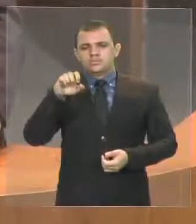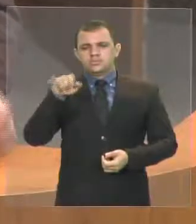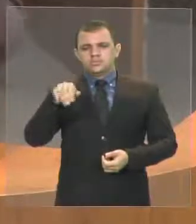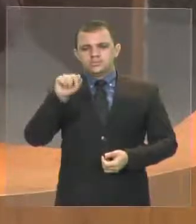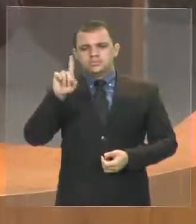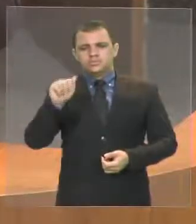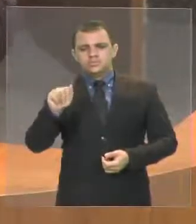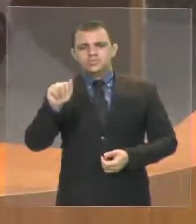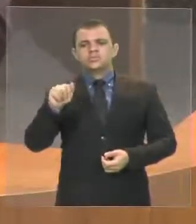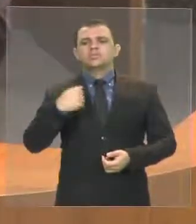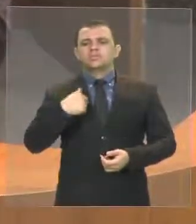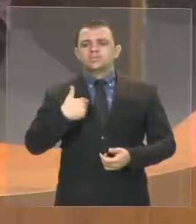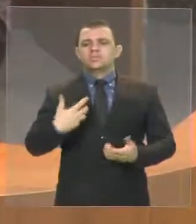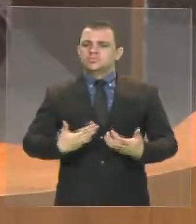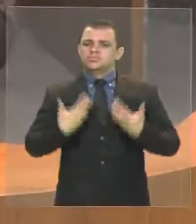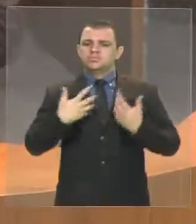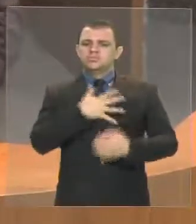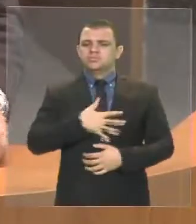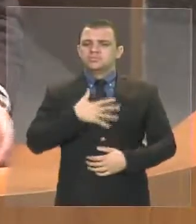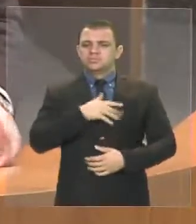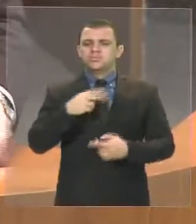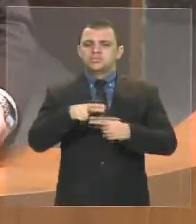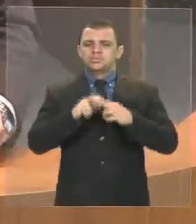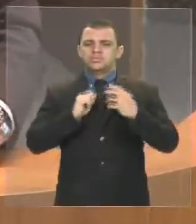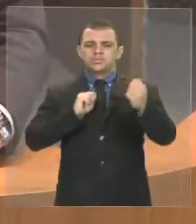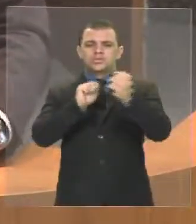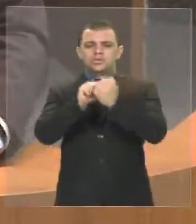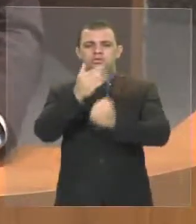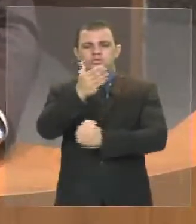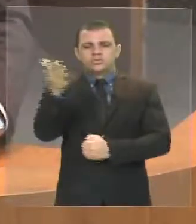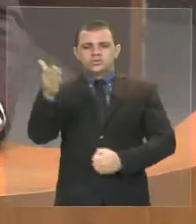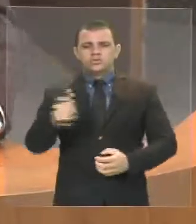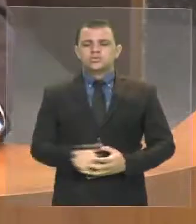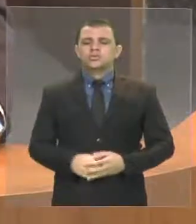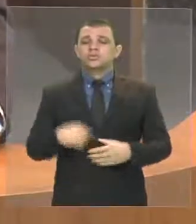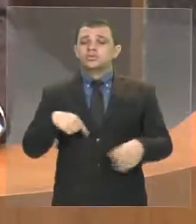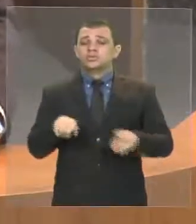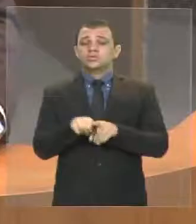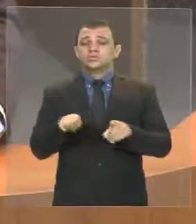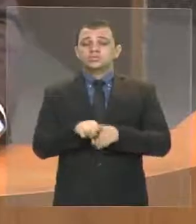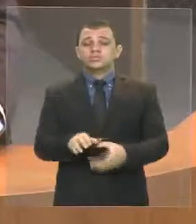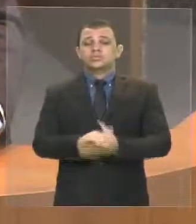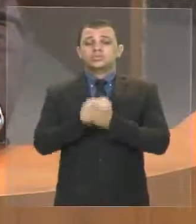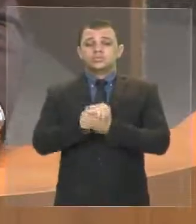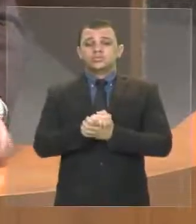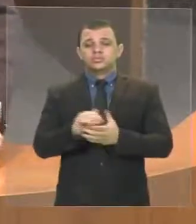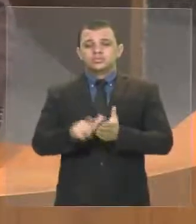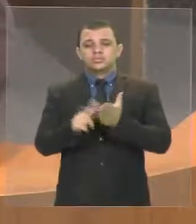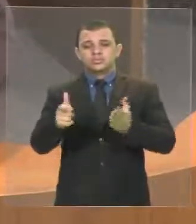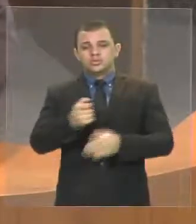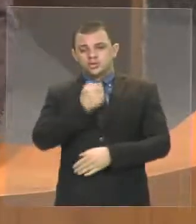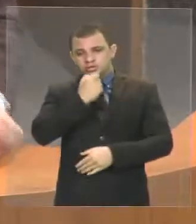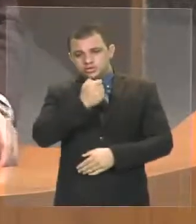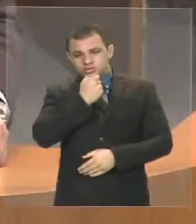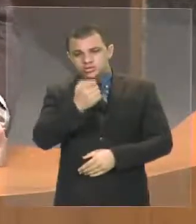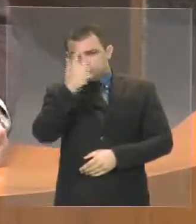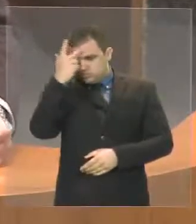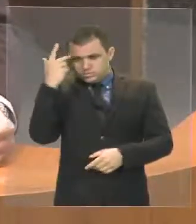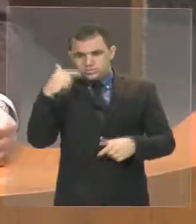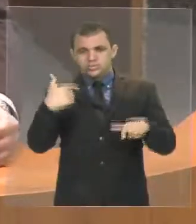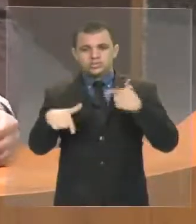estar junto com vocês nessa causa maravilhosa. Quero saudar aos jornalistas e funcionários desse